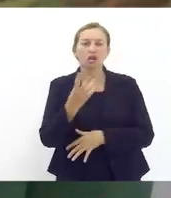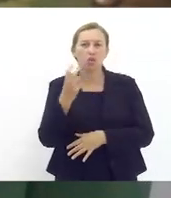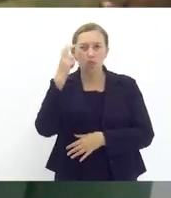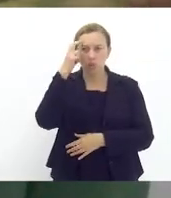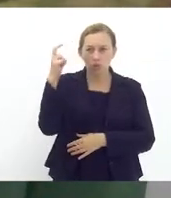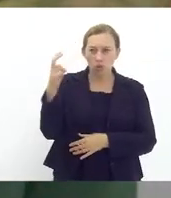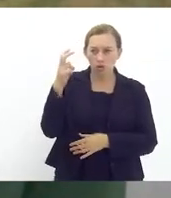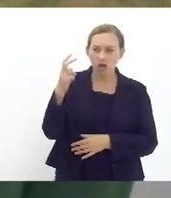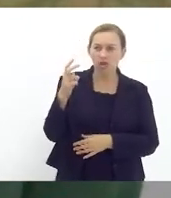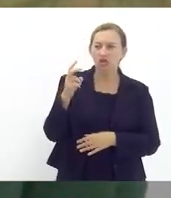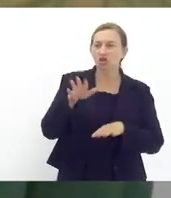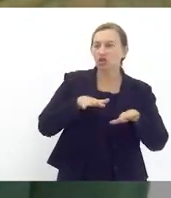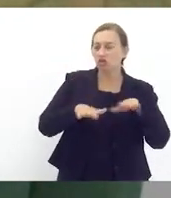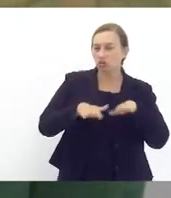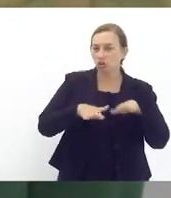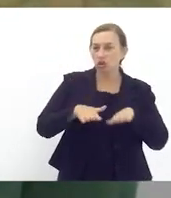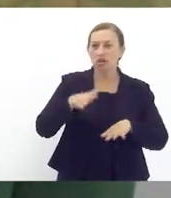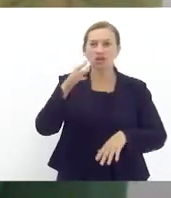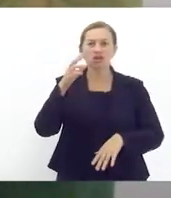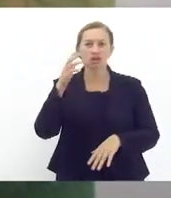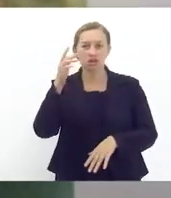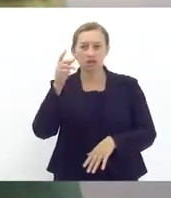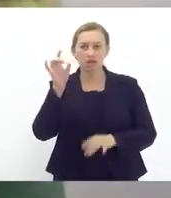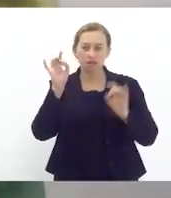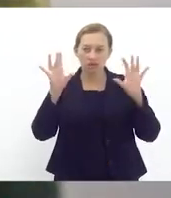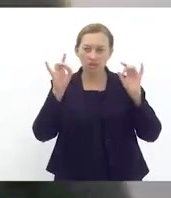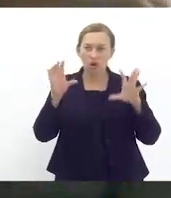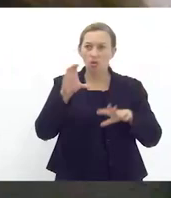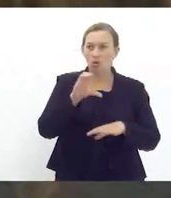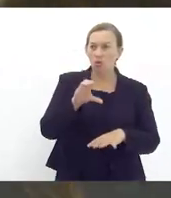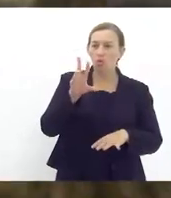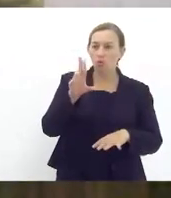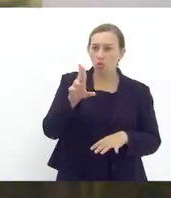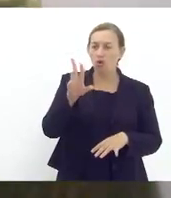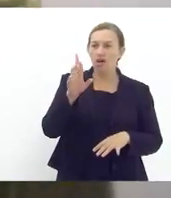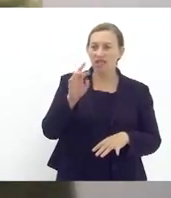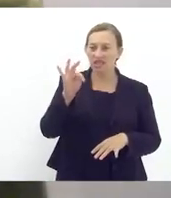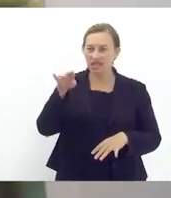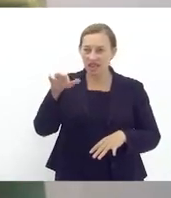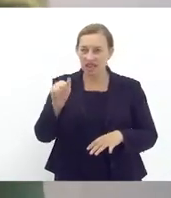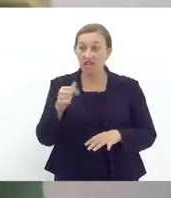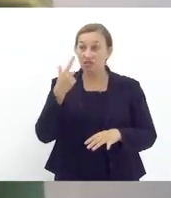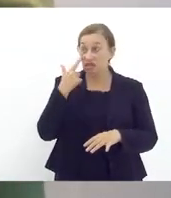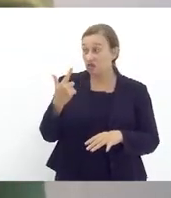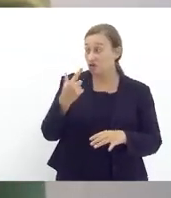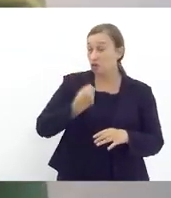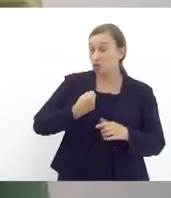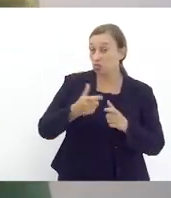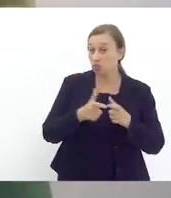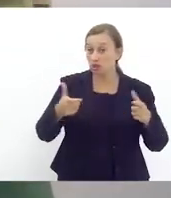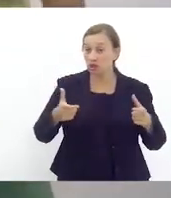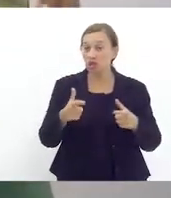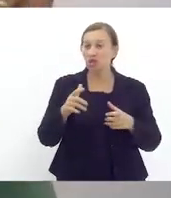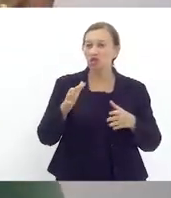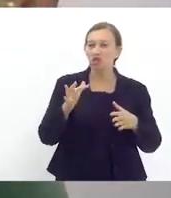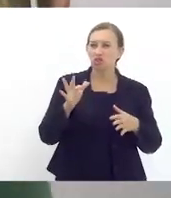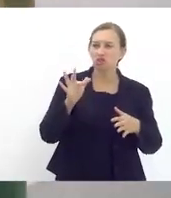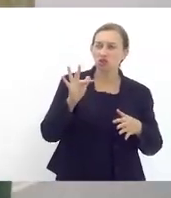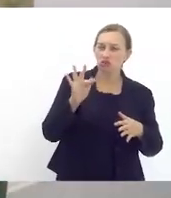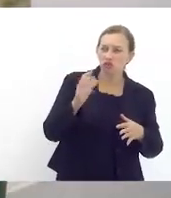de Jacarepaguá em especial Curicica se vocês pegarem a demanda de foca